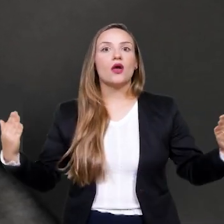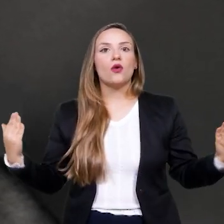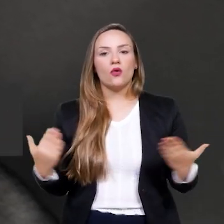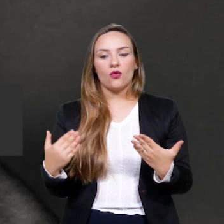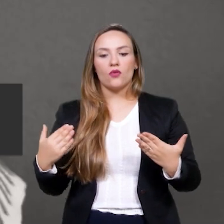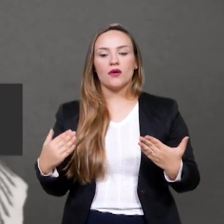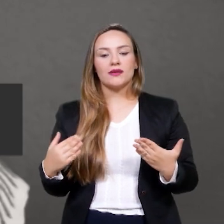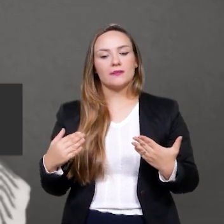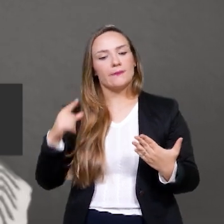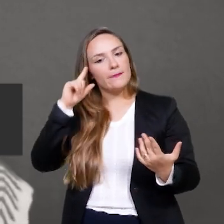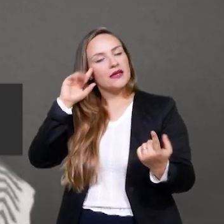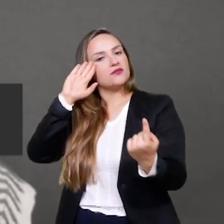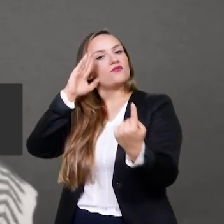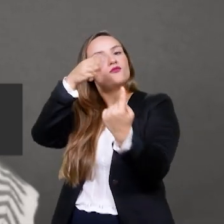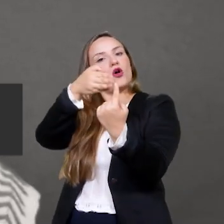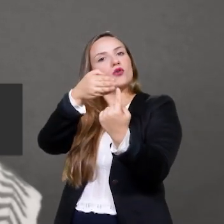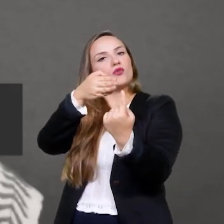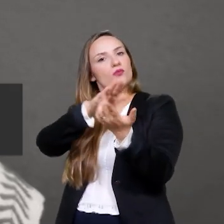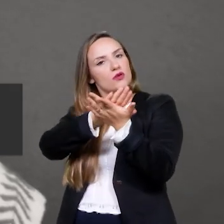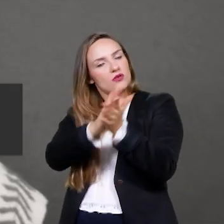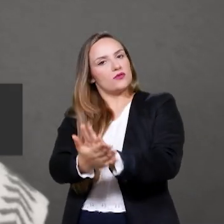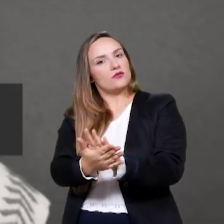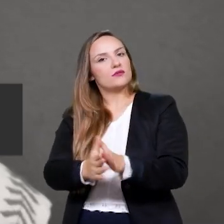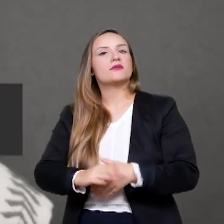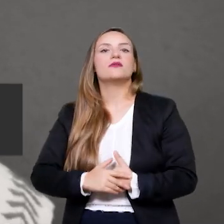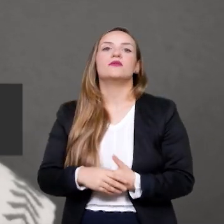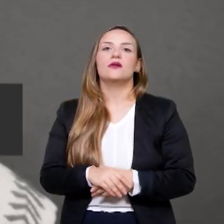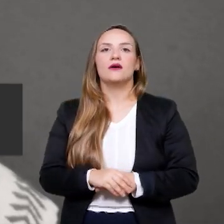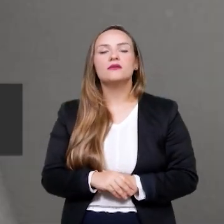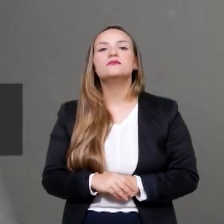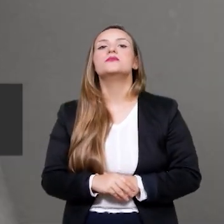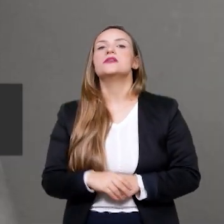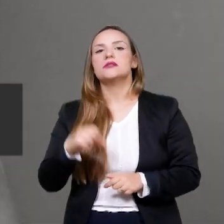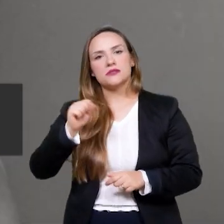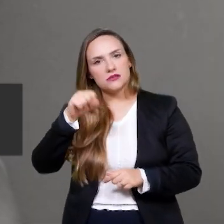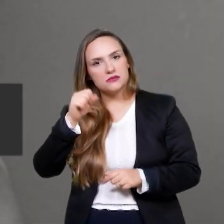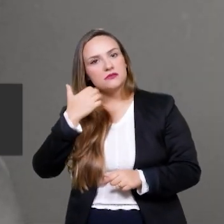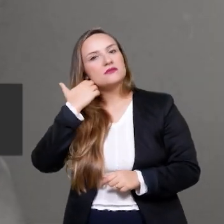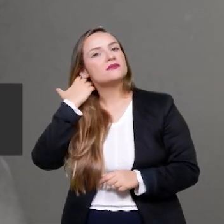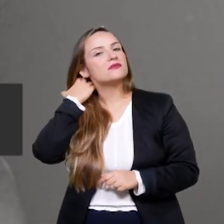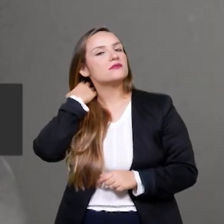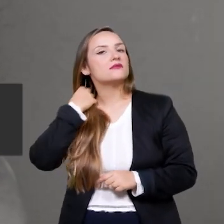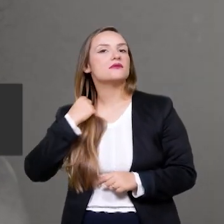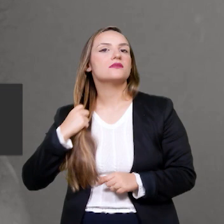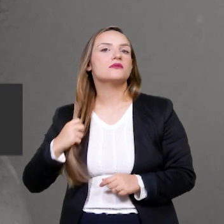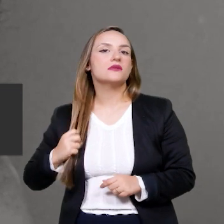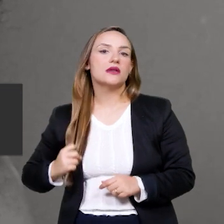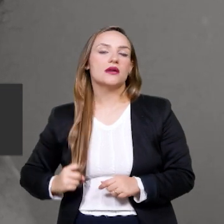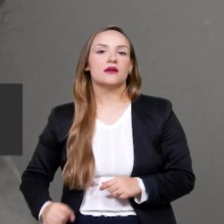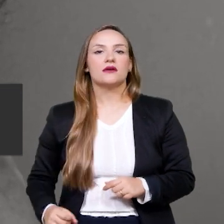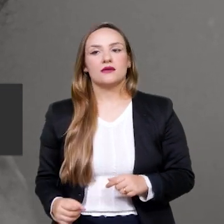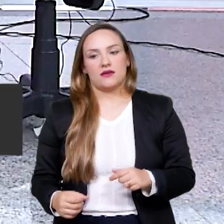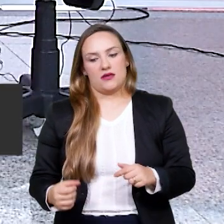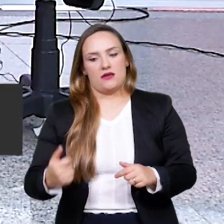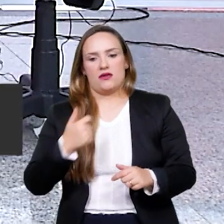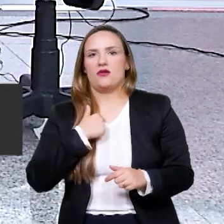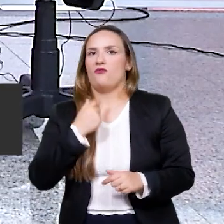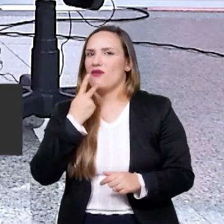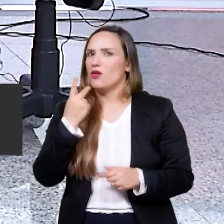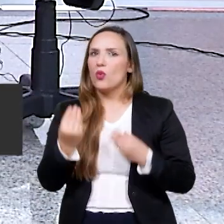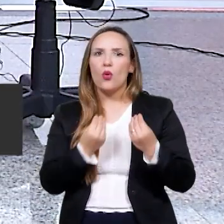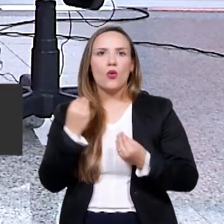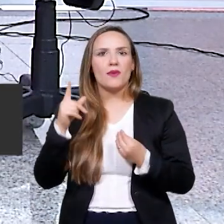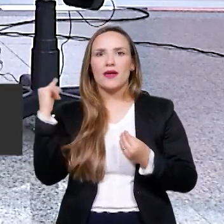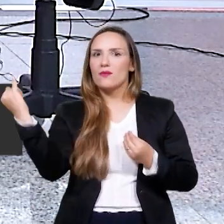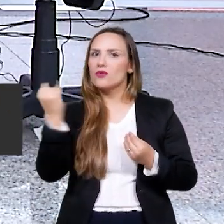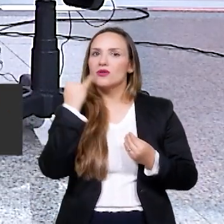da discussão a questão do racismo. Ou seja, é uma data pontual, mas que tem... Eu estou falando aqui do